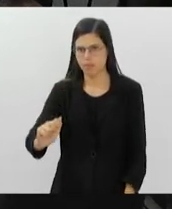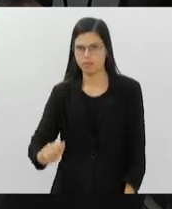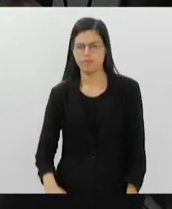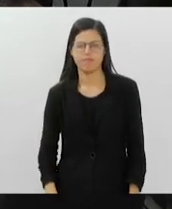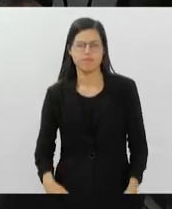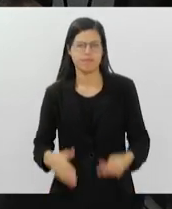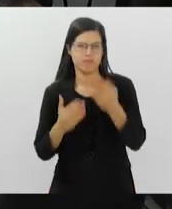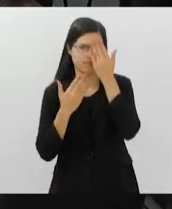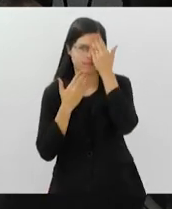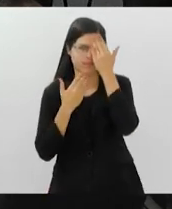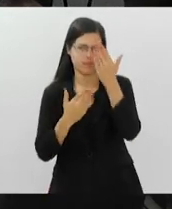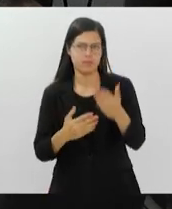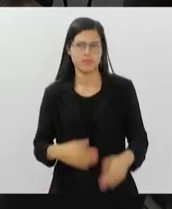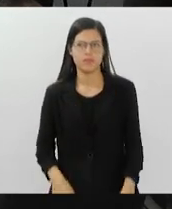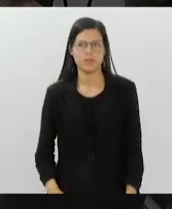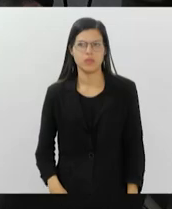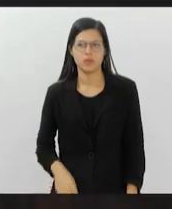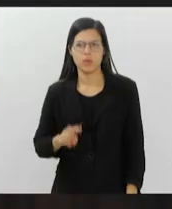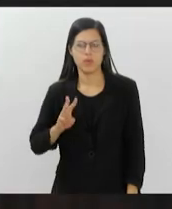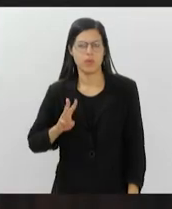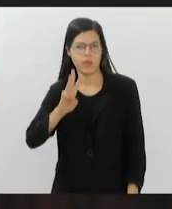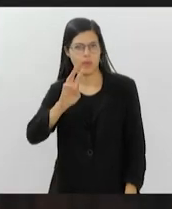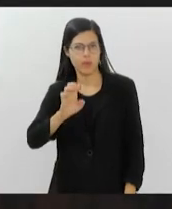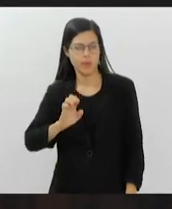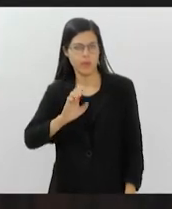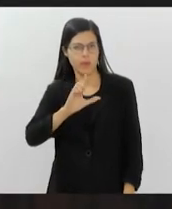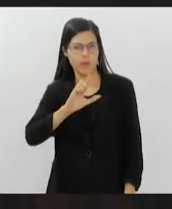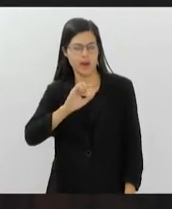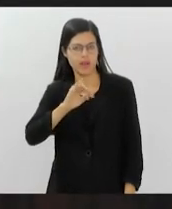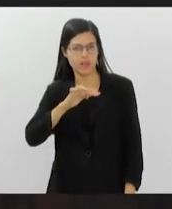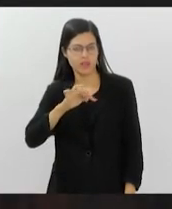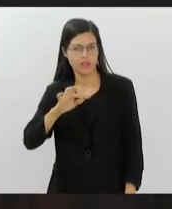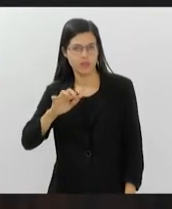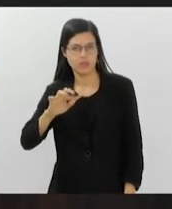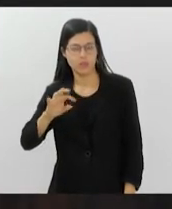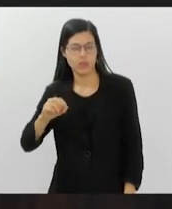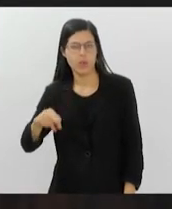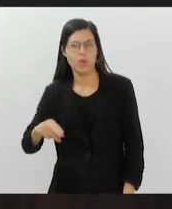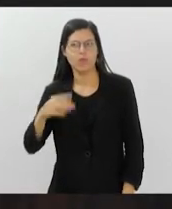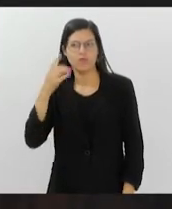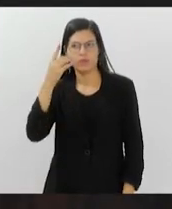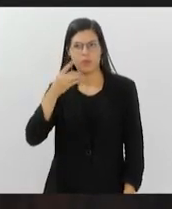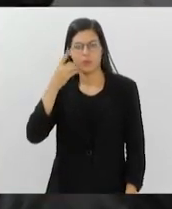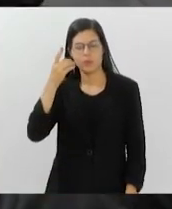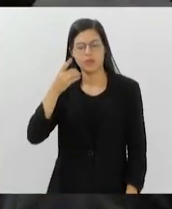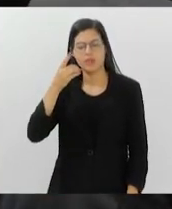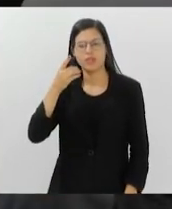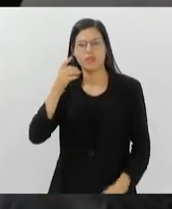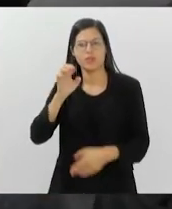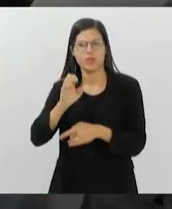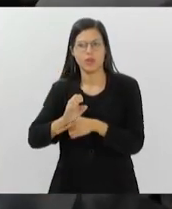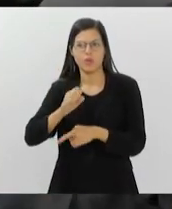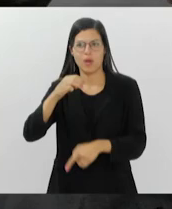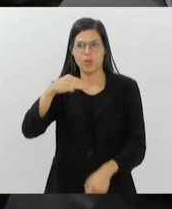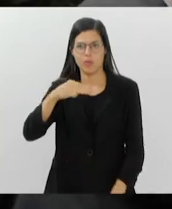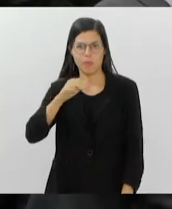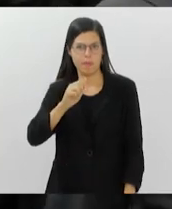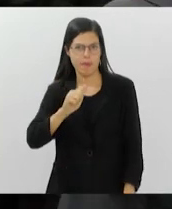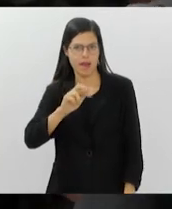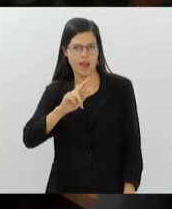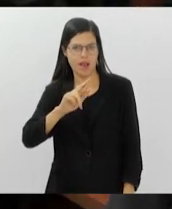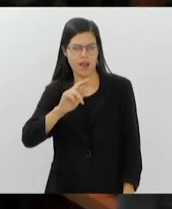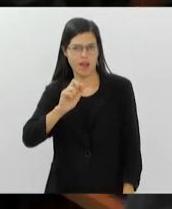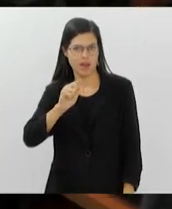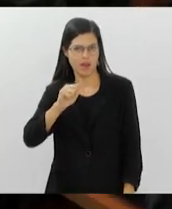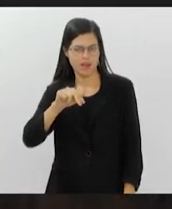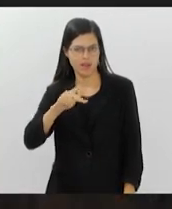Dirceu. O Wellington do Curso, deputado estadual do Maranhão. Nosso querido Wellington do